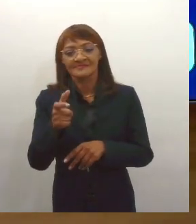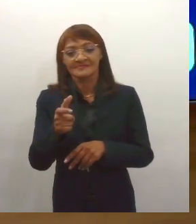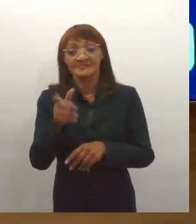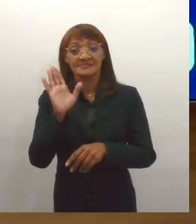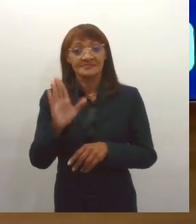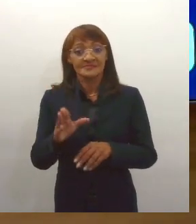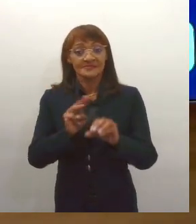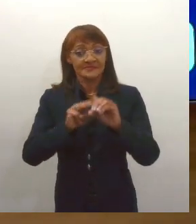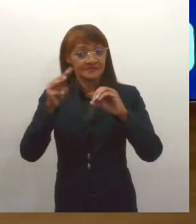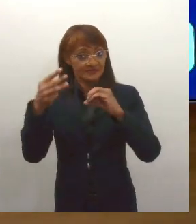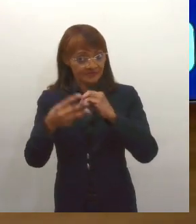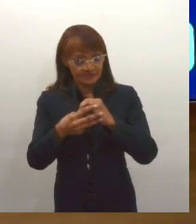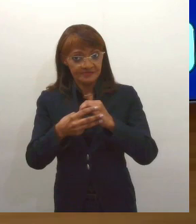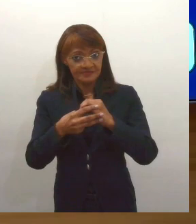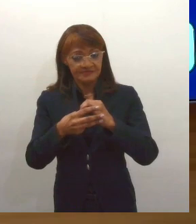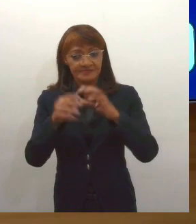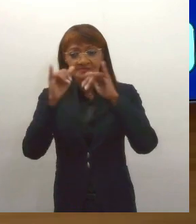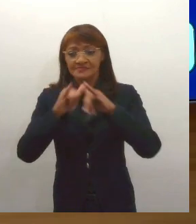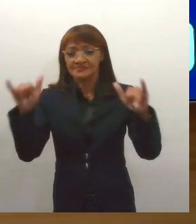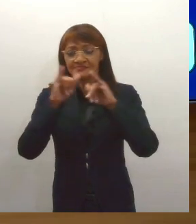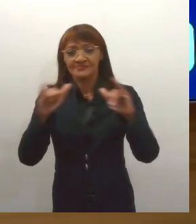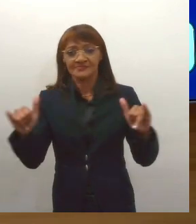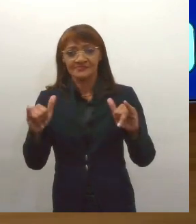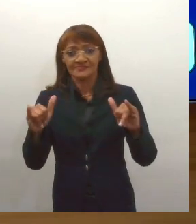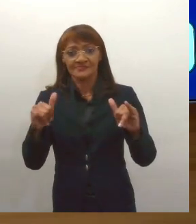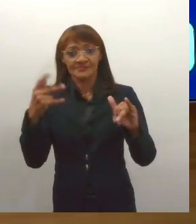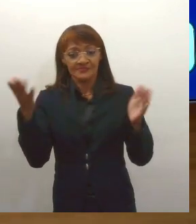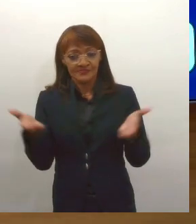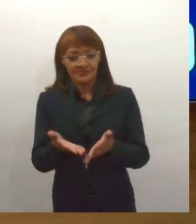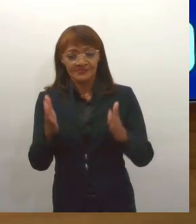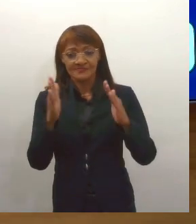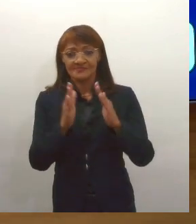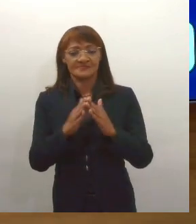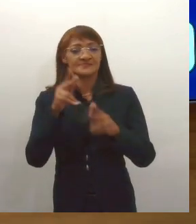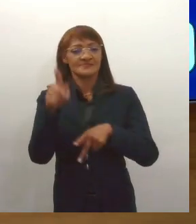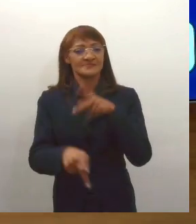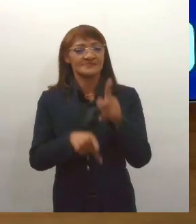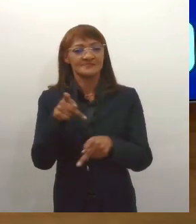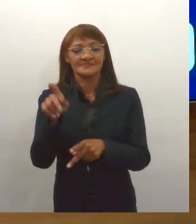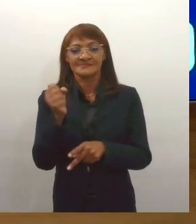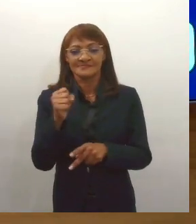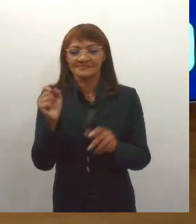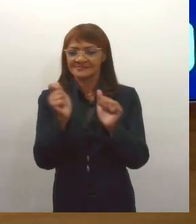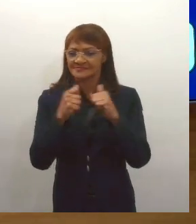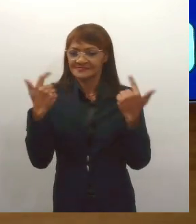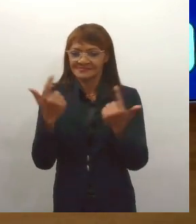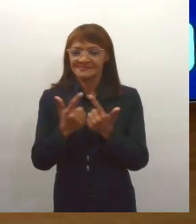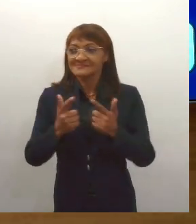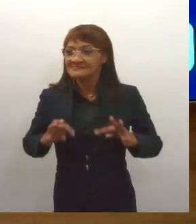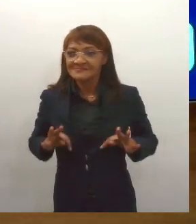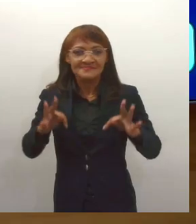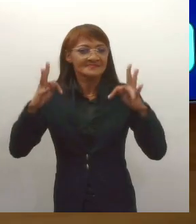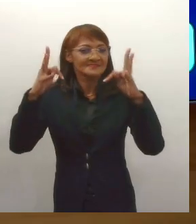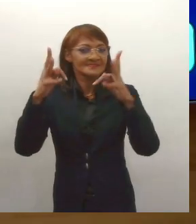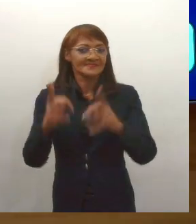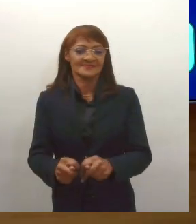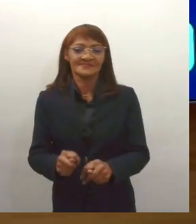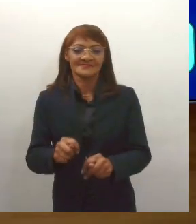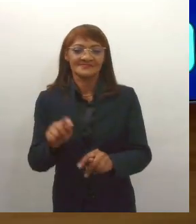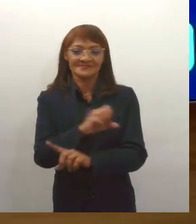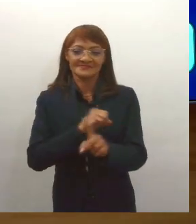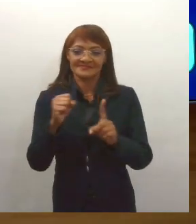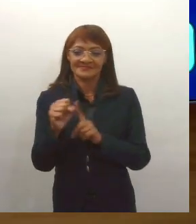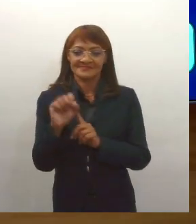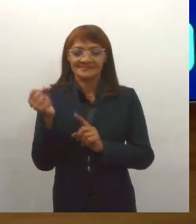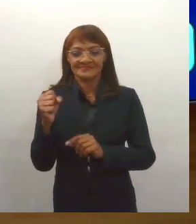Legislativa que é a casa do Povo Sergipano para todos os sergipanos eu peguei a TV al